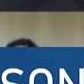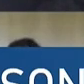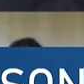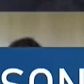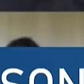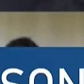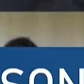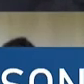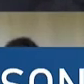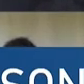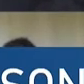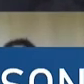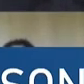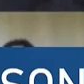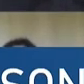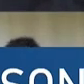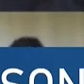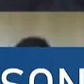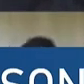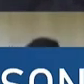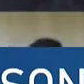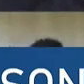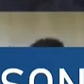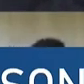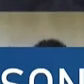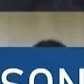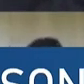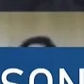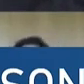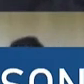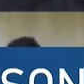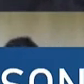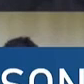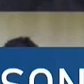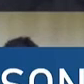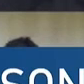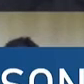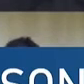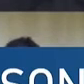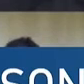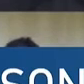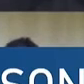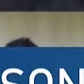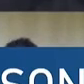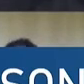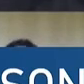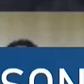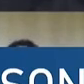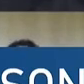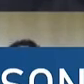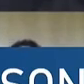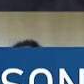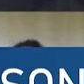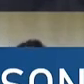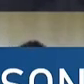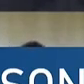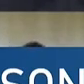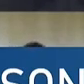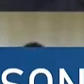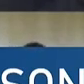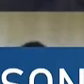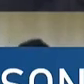foi exatamente a delação, em que se tornou inequívoca a autoria. Porque